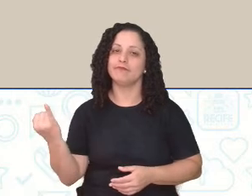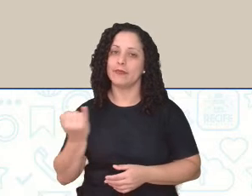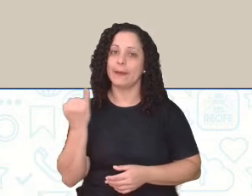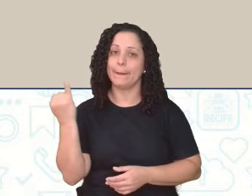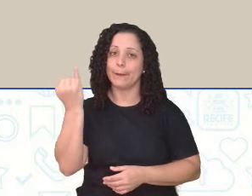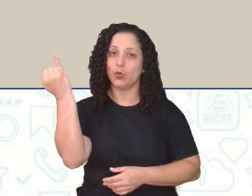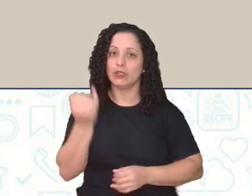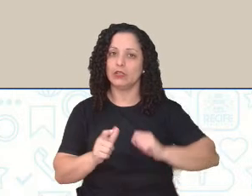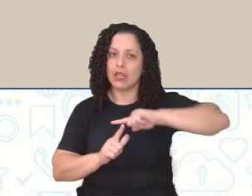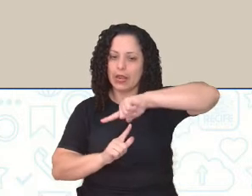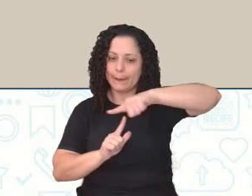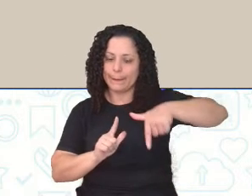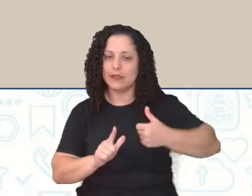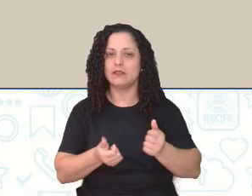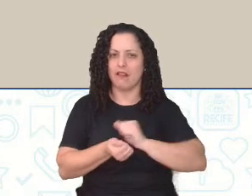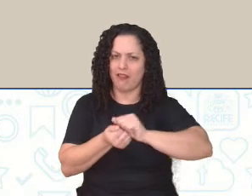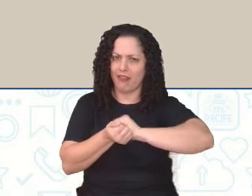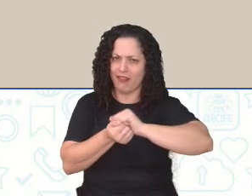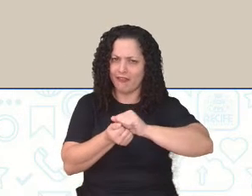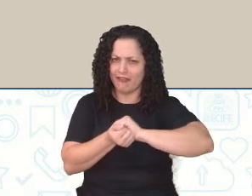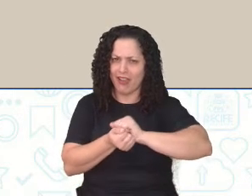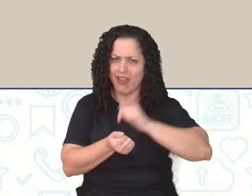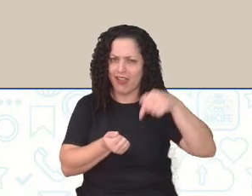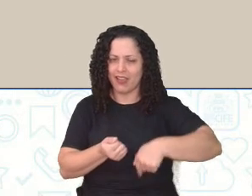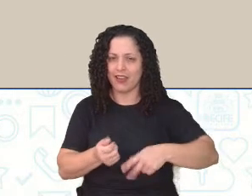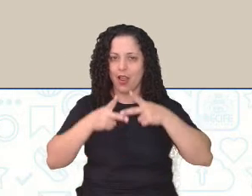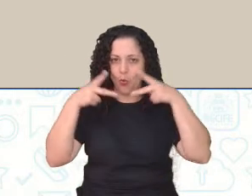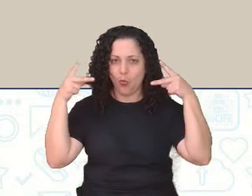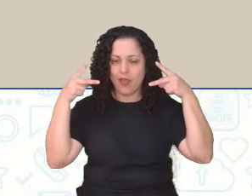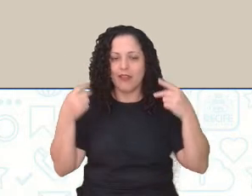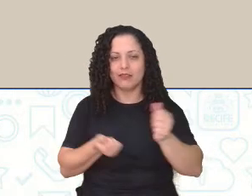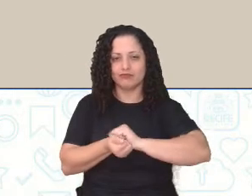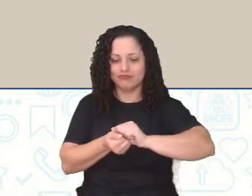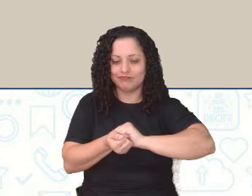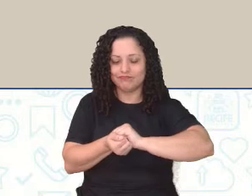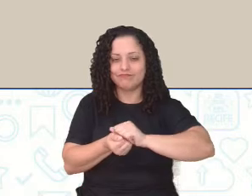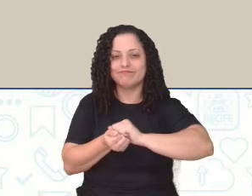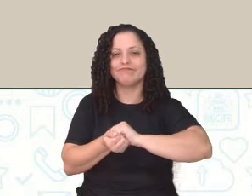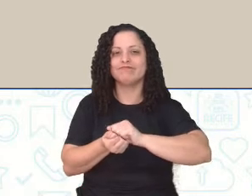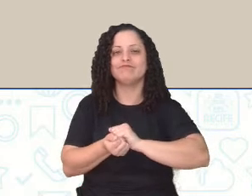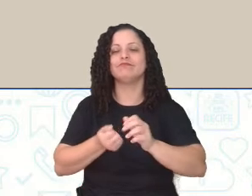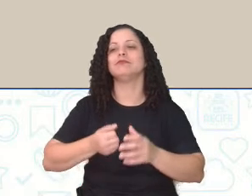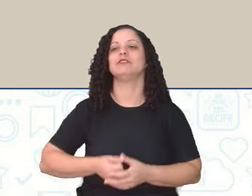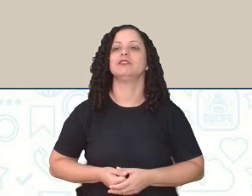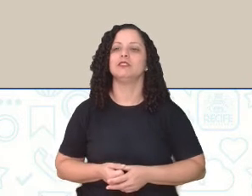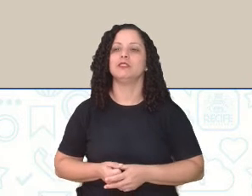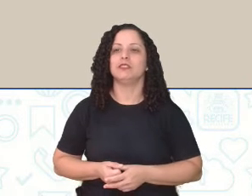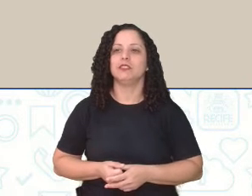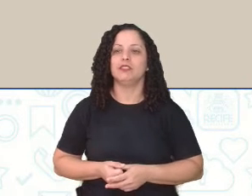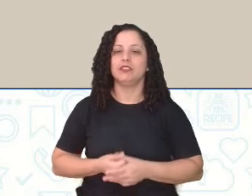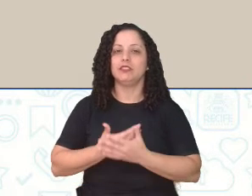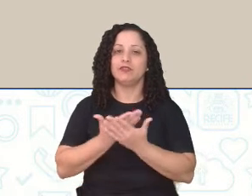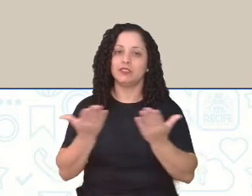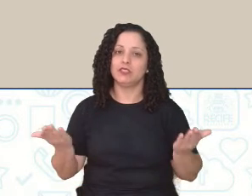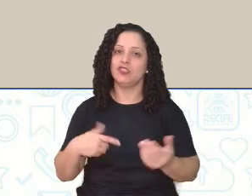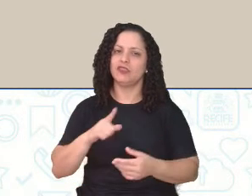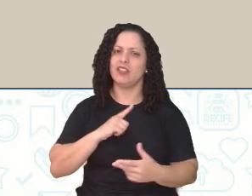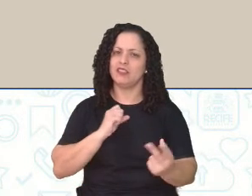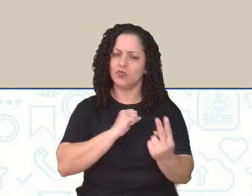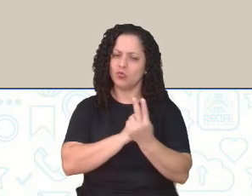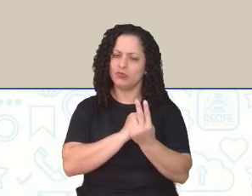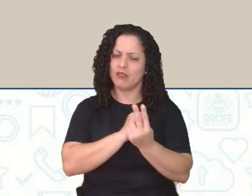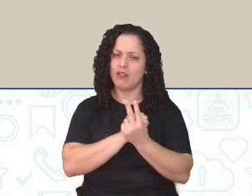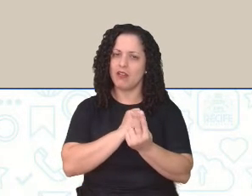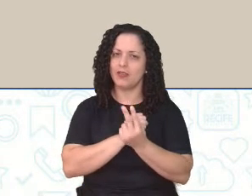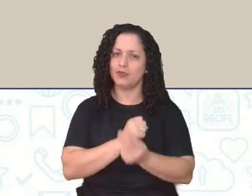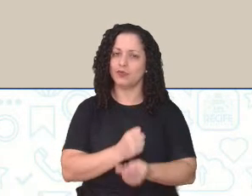também a limpeza da cueca, né? Que ela seja bem limpa também, bem lavada, não é? E aí, vocês, tendo esse cuidado,